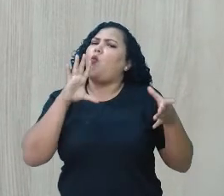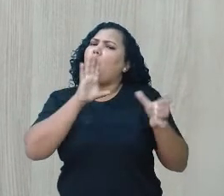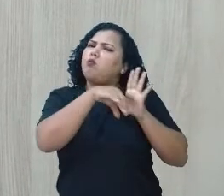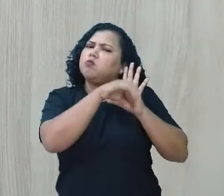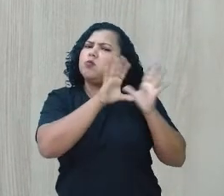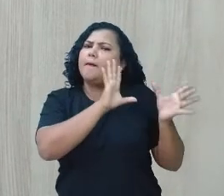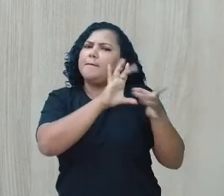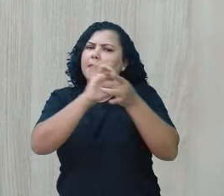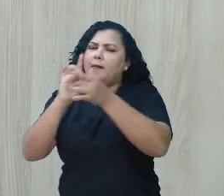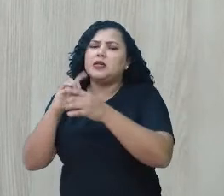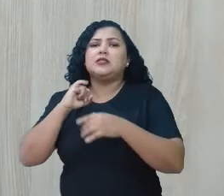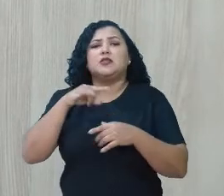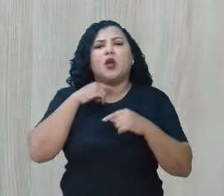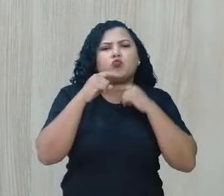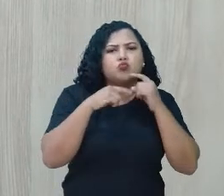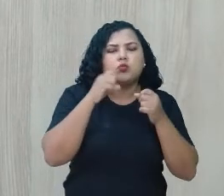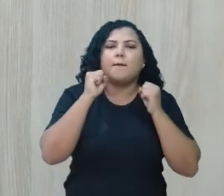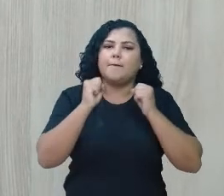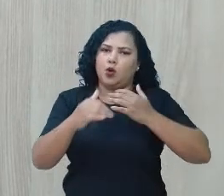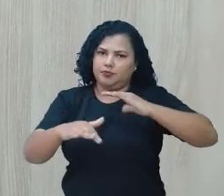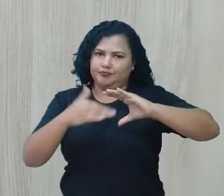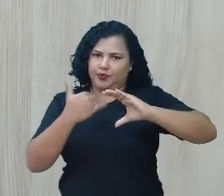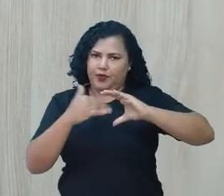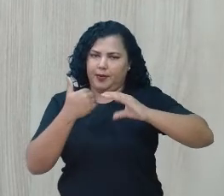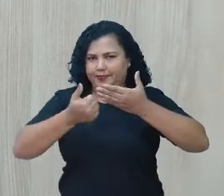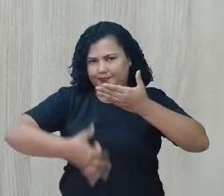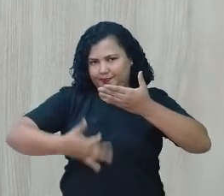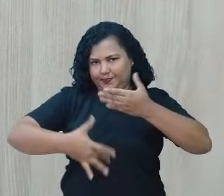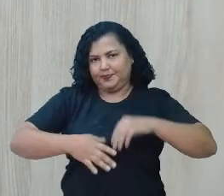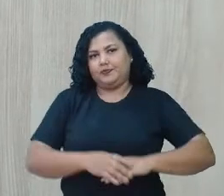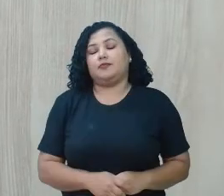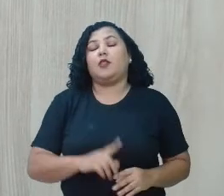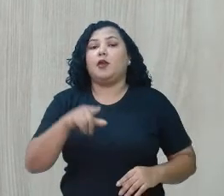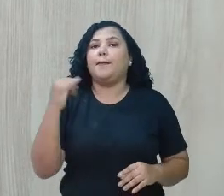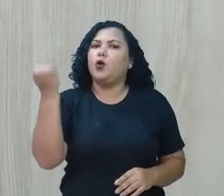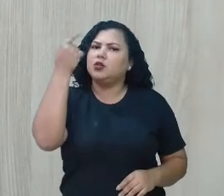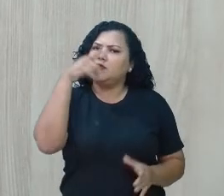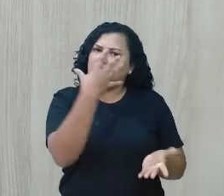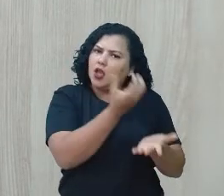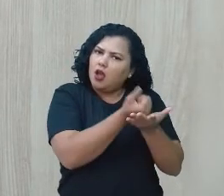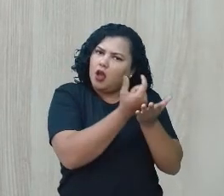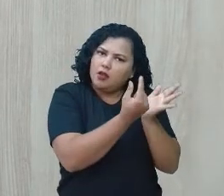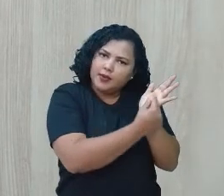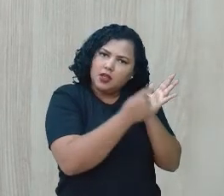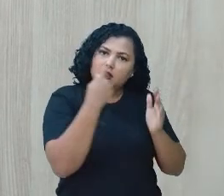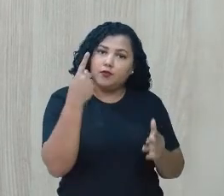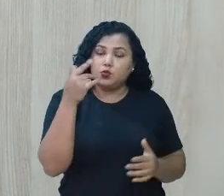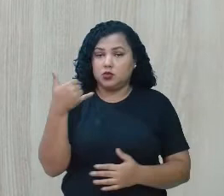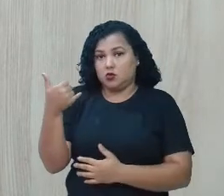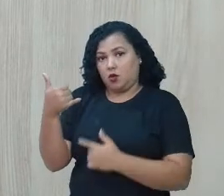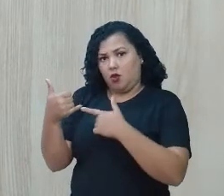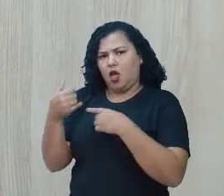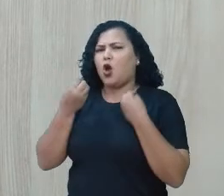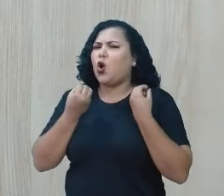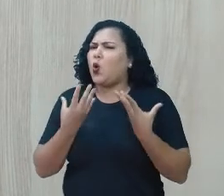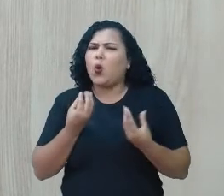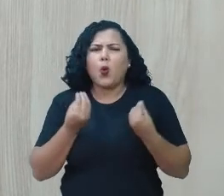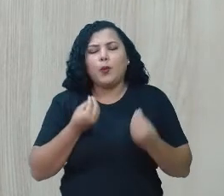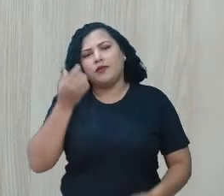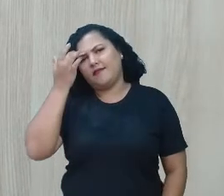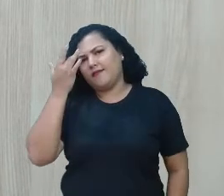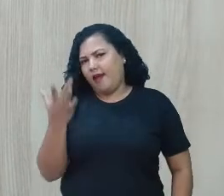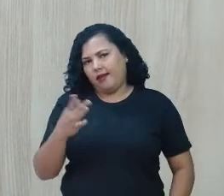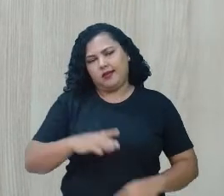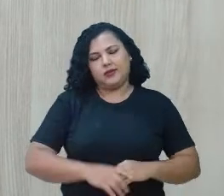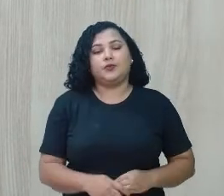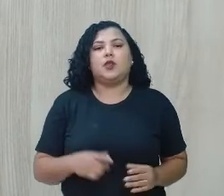interligados, então qualquer dúvida manda aqui para a gente, né? Então é importante você instalar aí o aplicativo no seu celular, é super fácil, né? Então